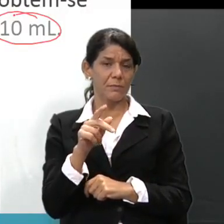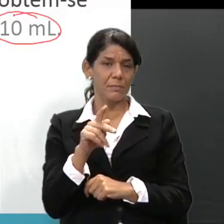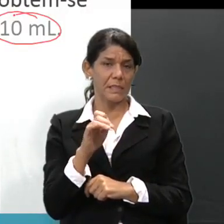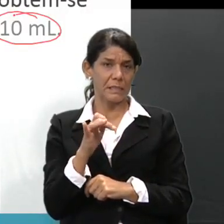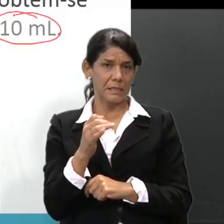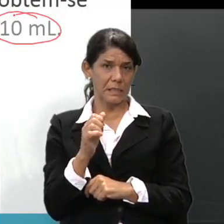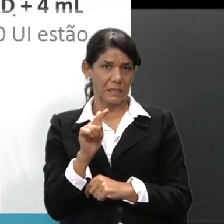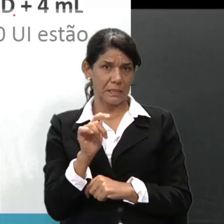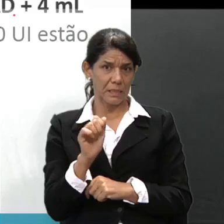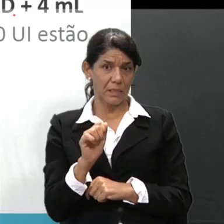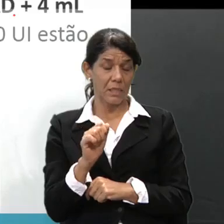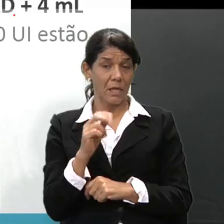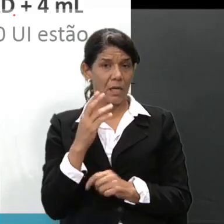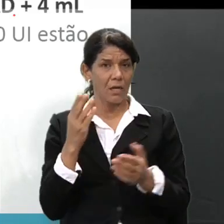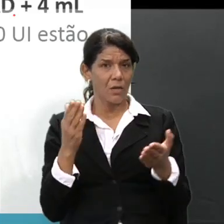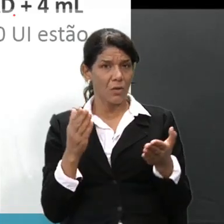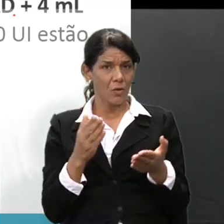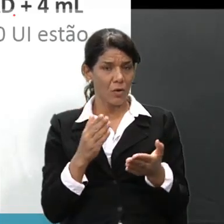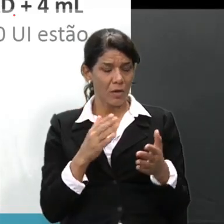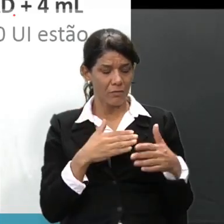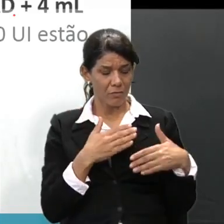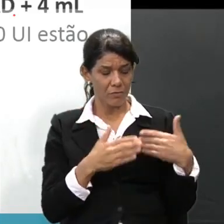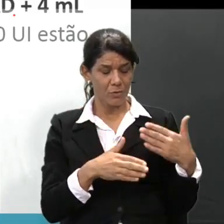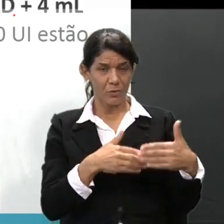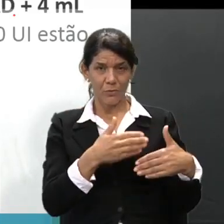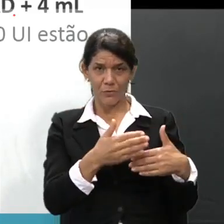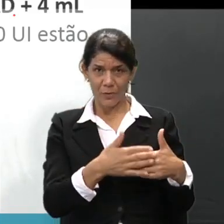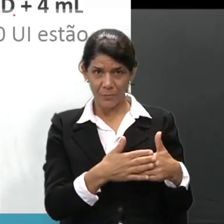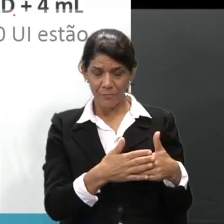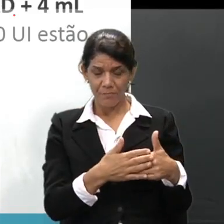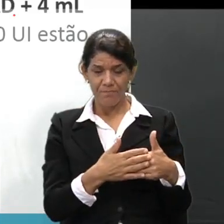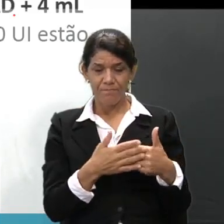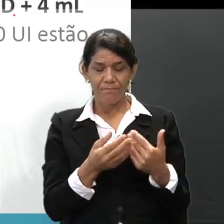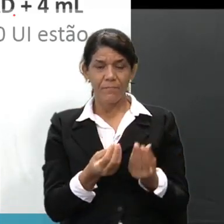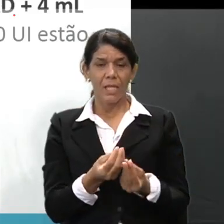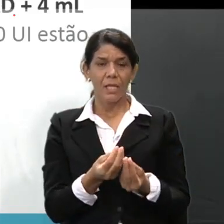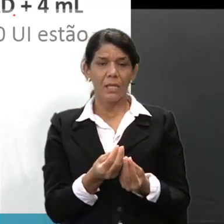penicilina. Vamos agora desenvolver, né,